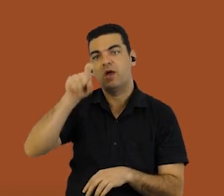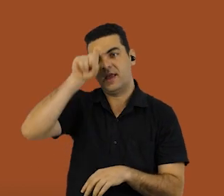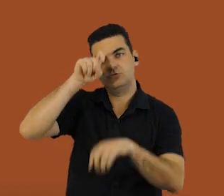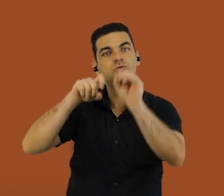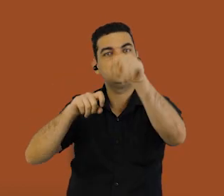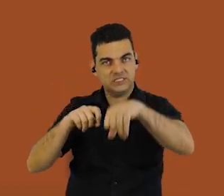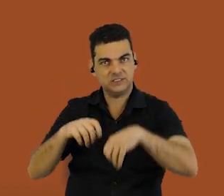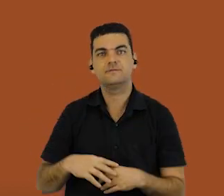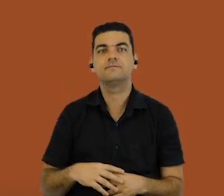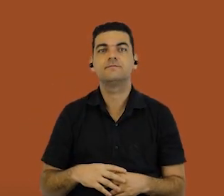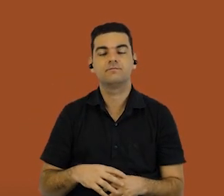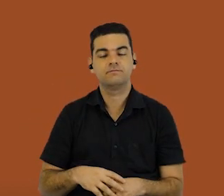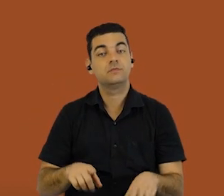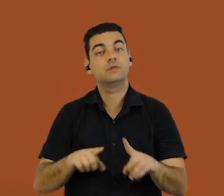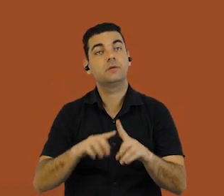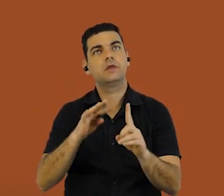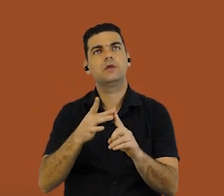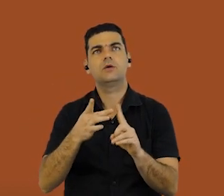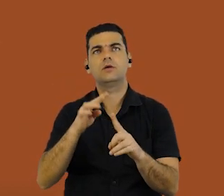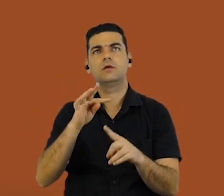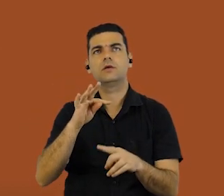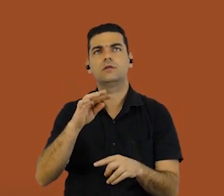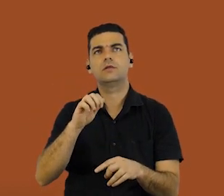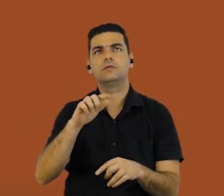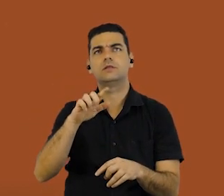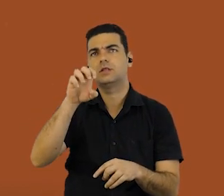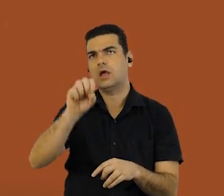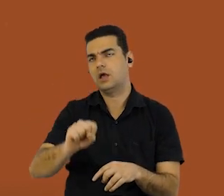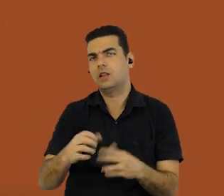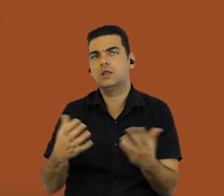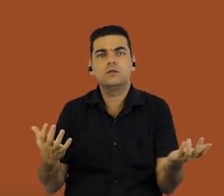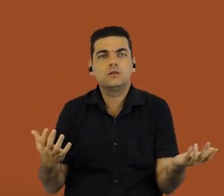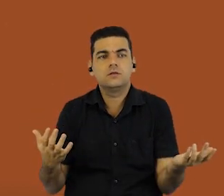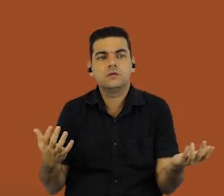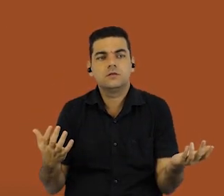Egito, como Tales esteve no Egito, né?